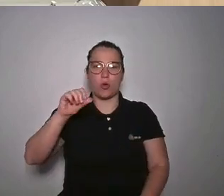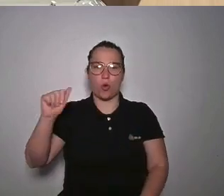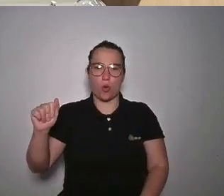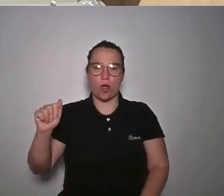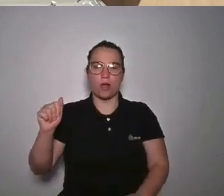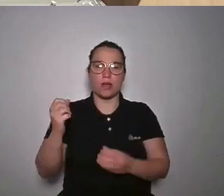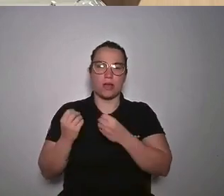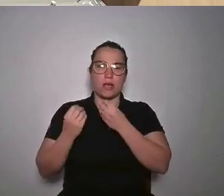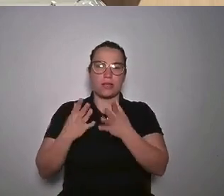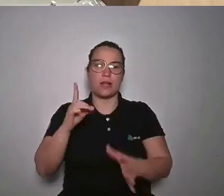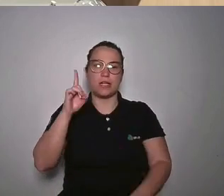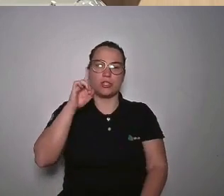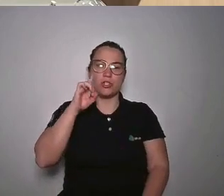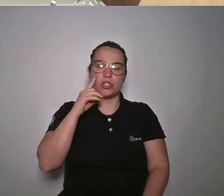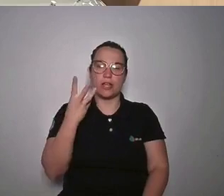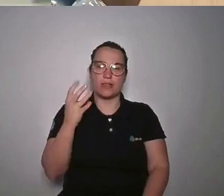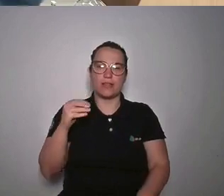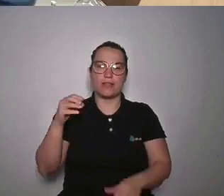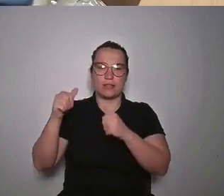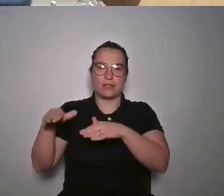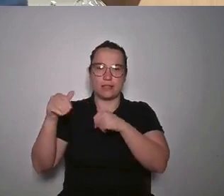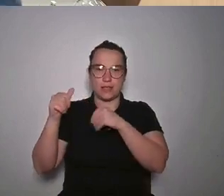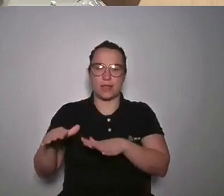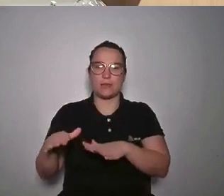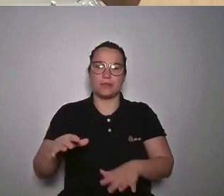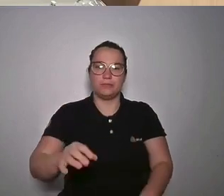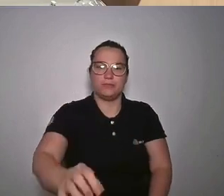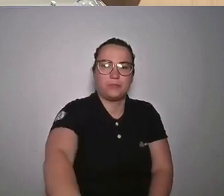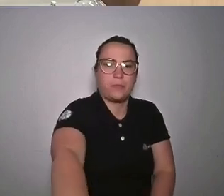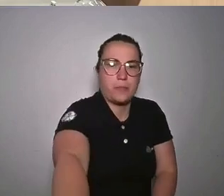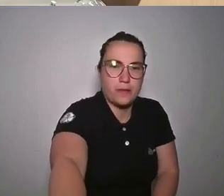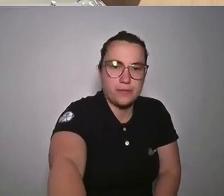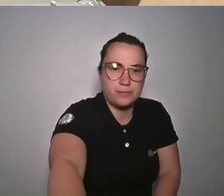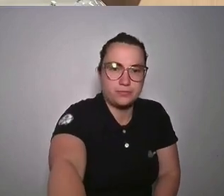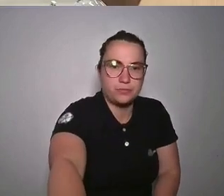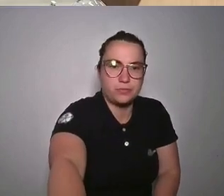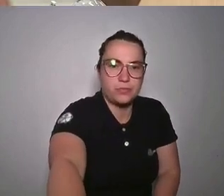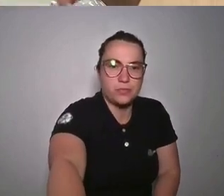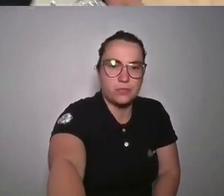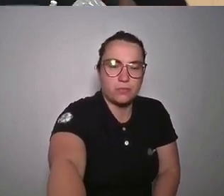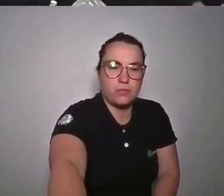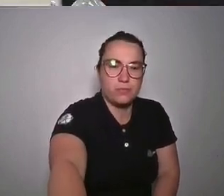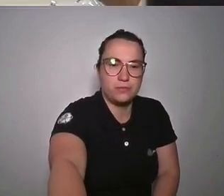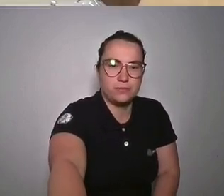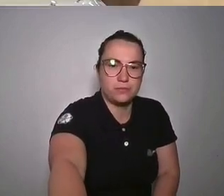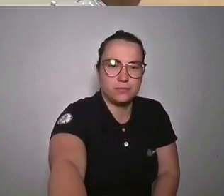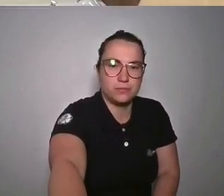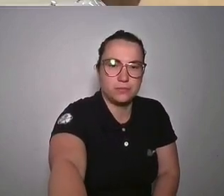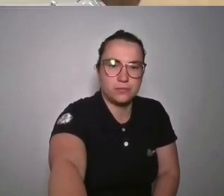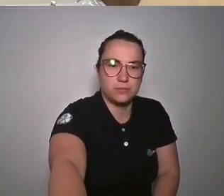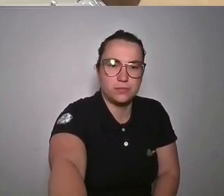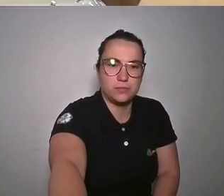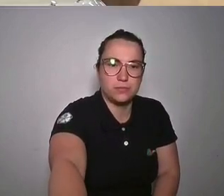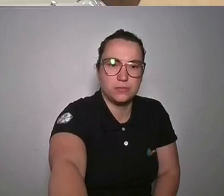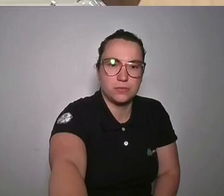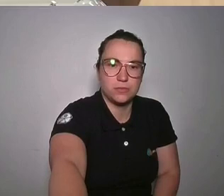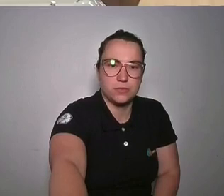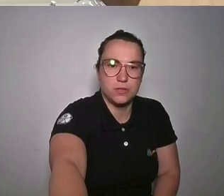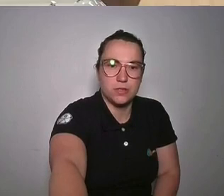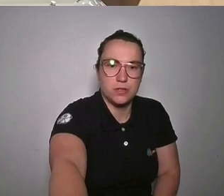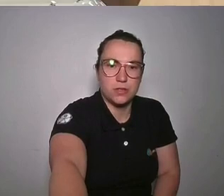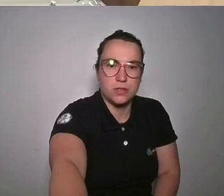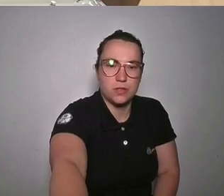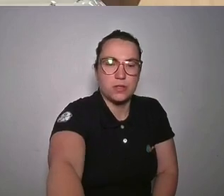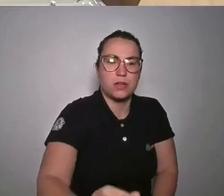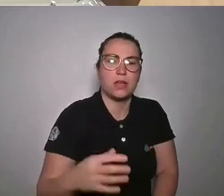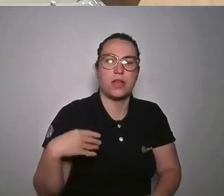entrega-se dia 30 de setembro. Como o dia 30 não é um dia útil, é um sábado, a gente